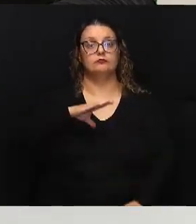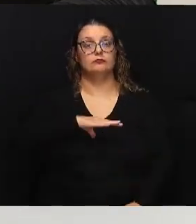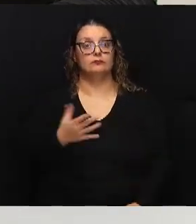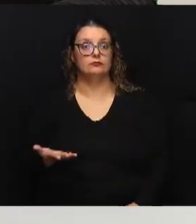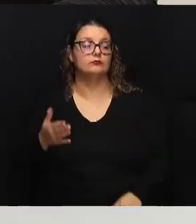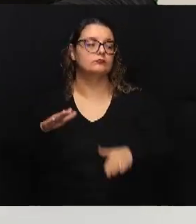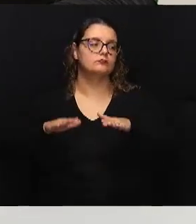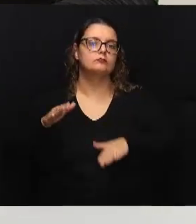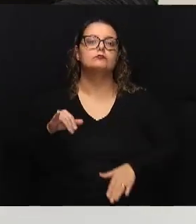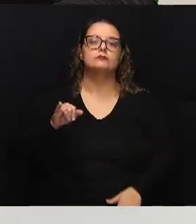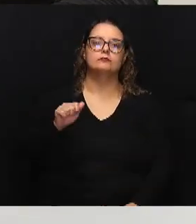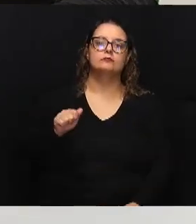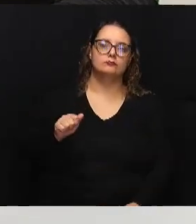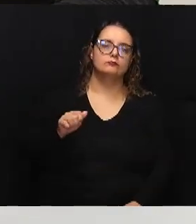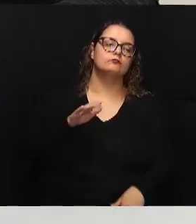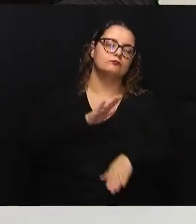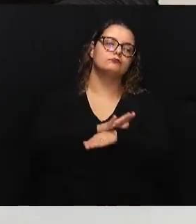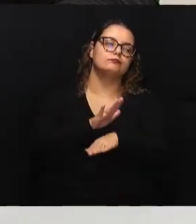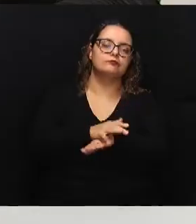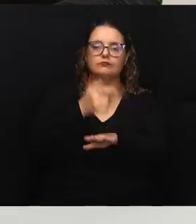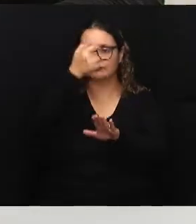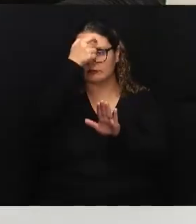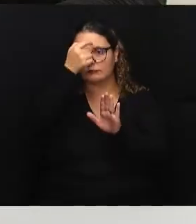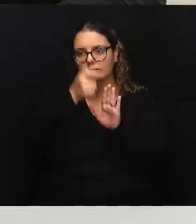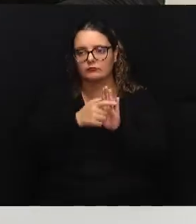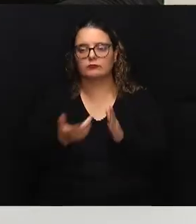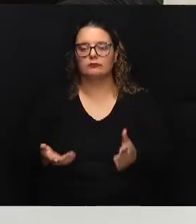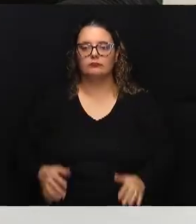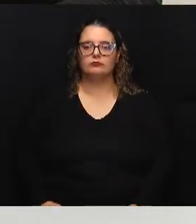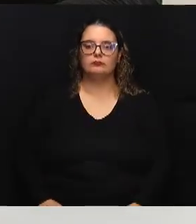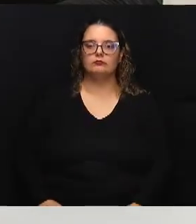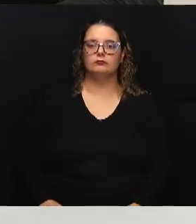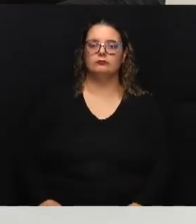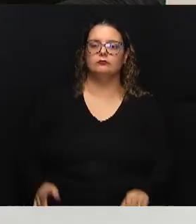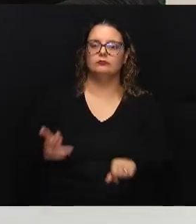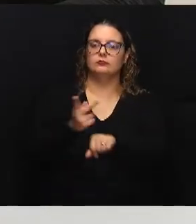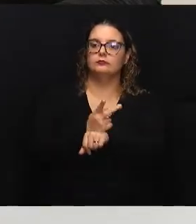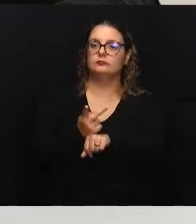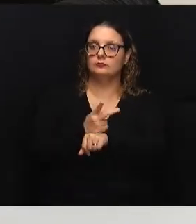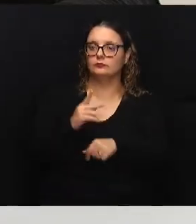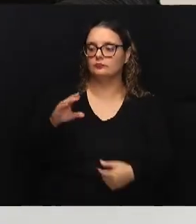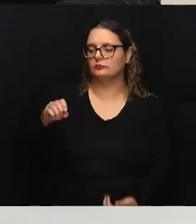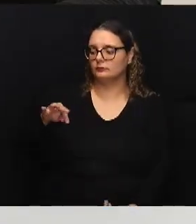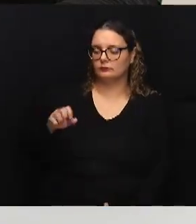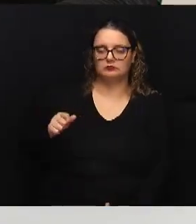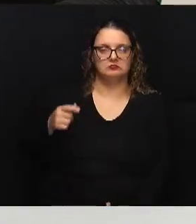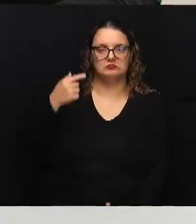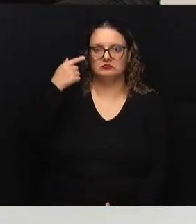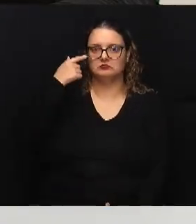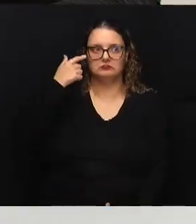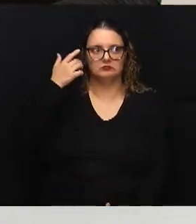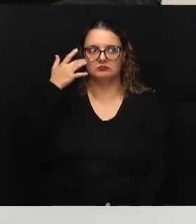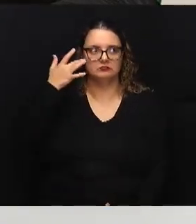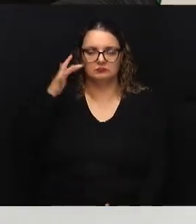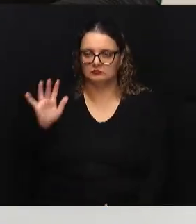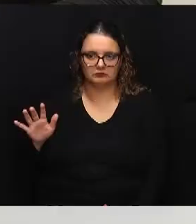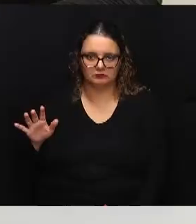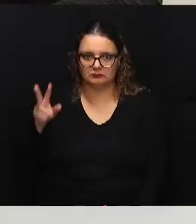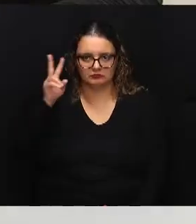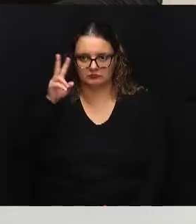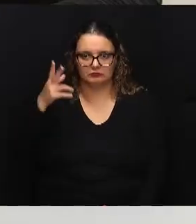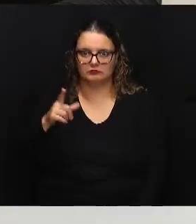vezes a IA pode te ajudar com isso também. E, professor, a pessoa buscar por contas que ela nem lembra que existem, que